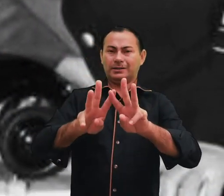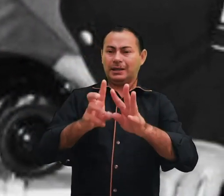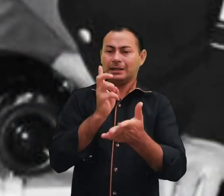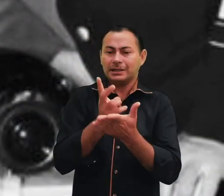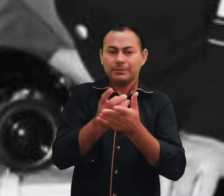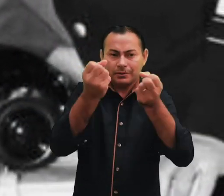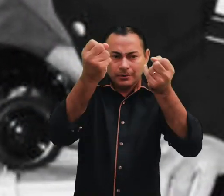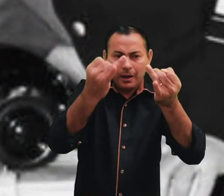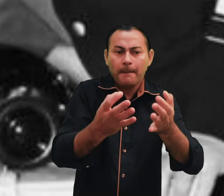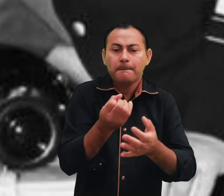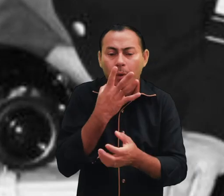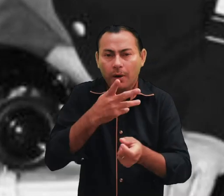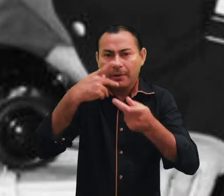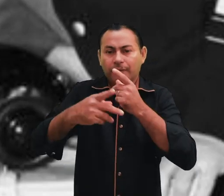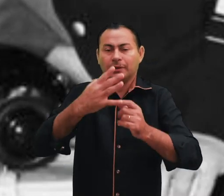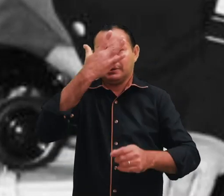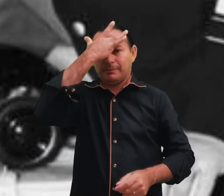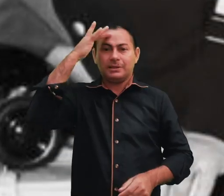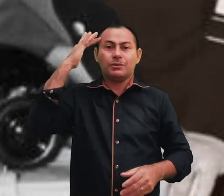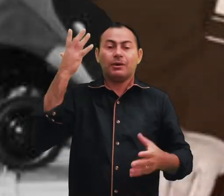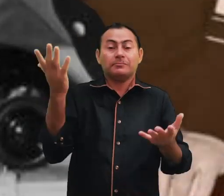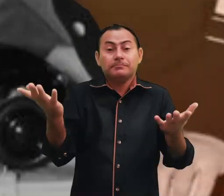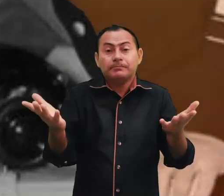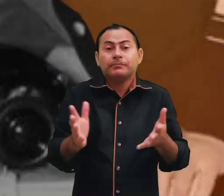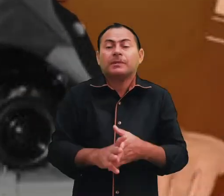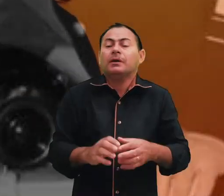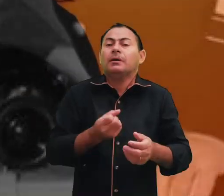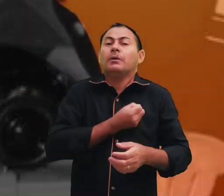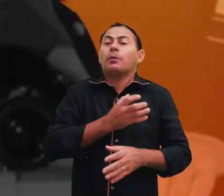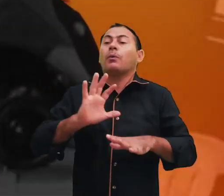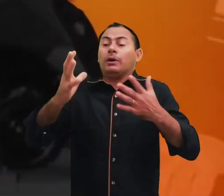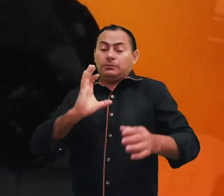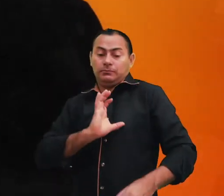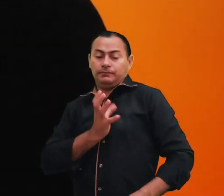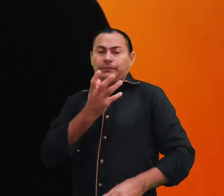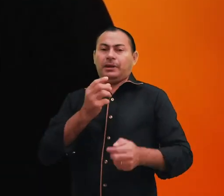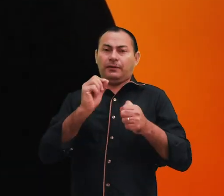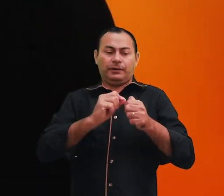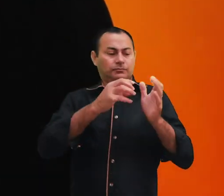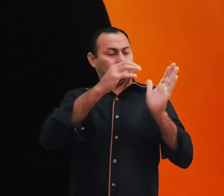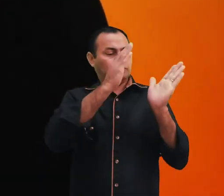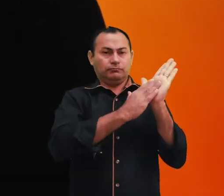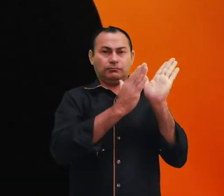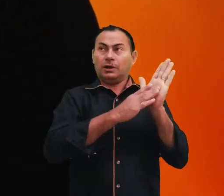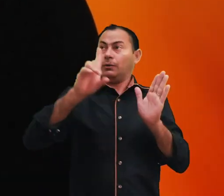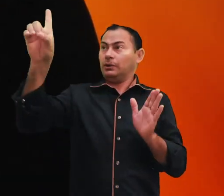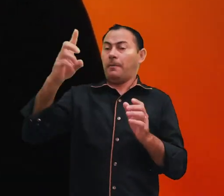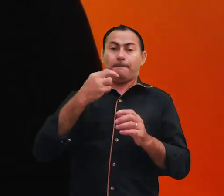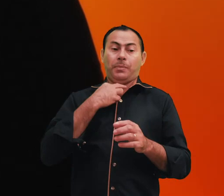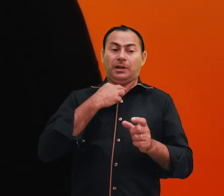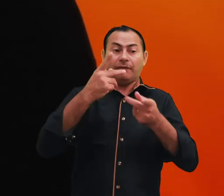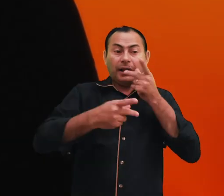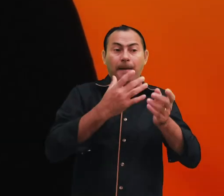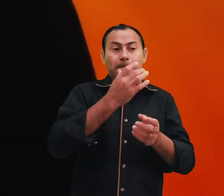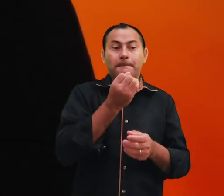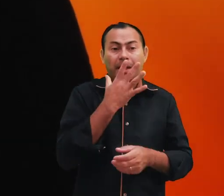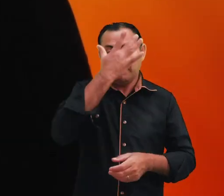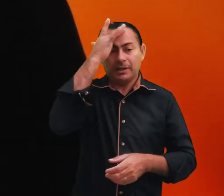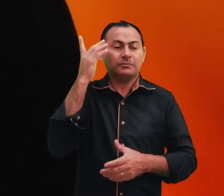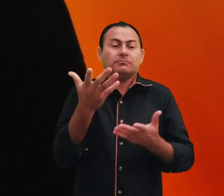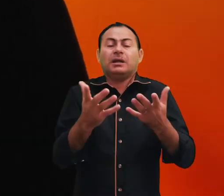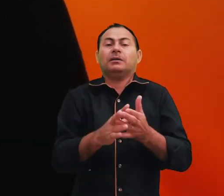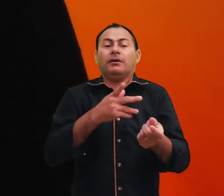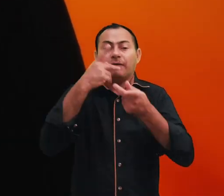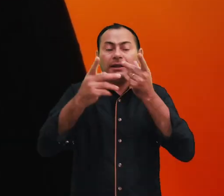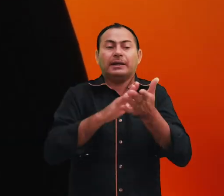busca uma coisa boa para falar da pessoa. Quando se converteu, ela fez um voto com Deus que se não pudesse falar bem de alguém,